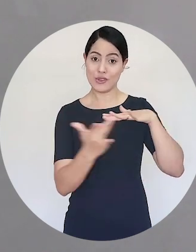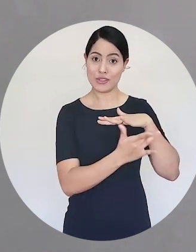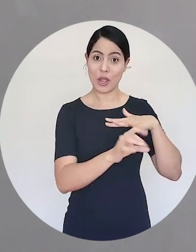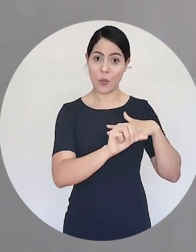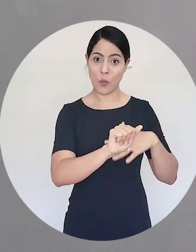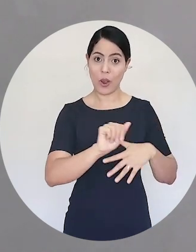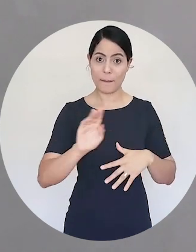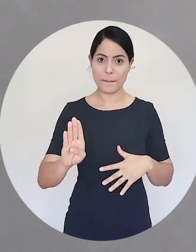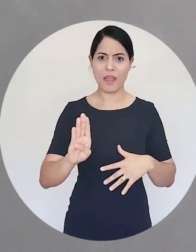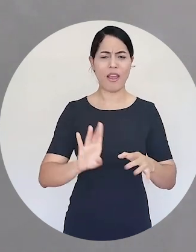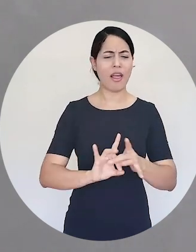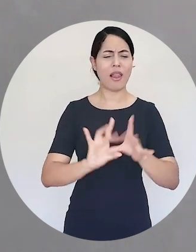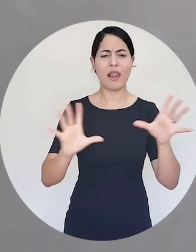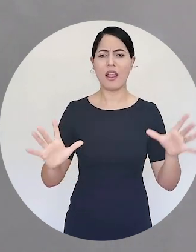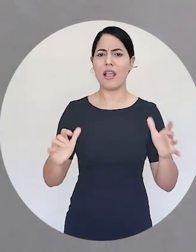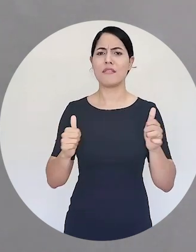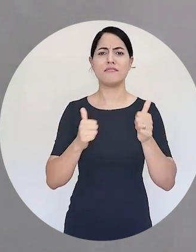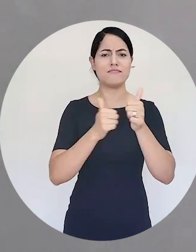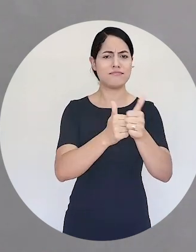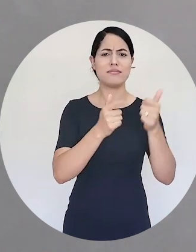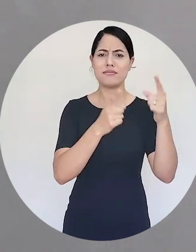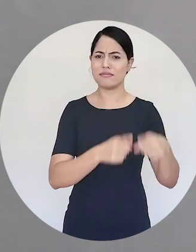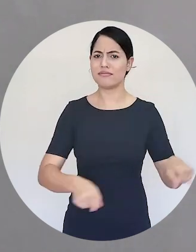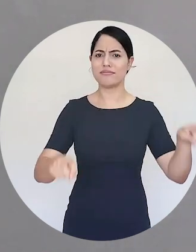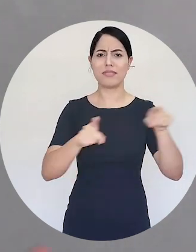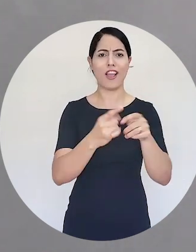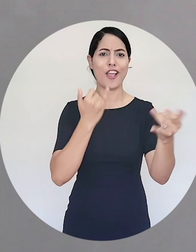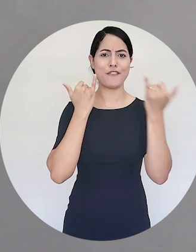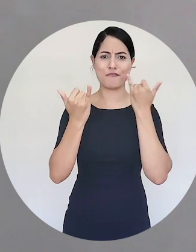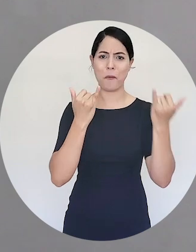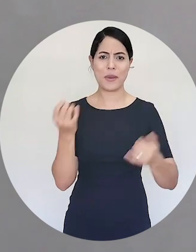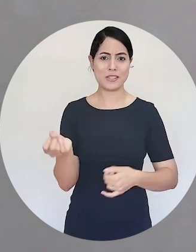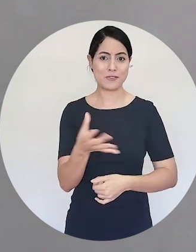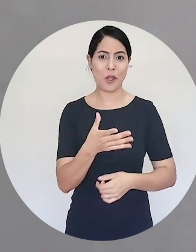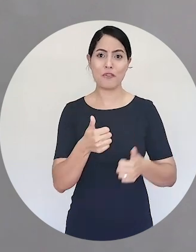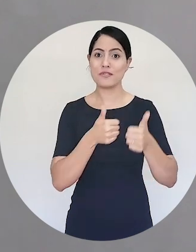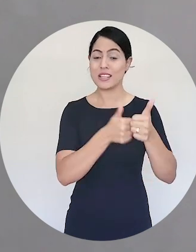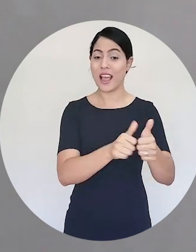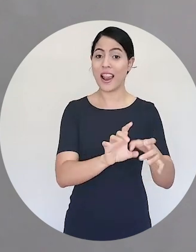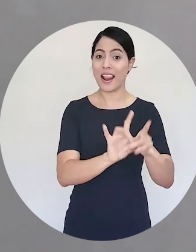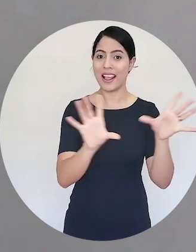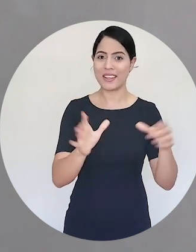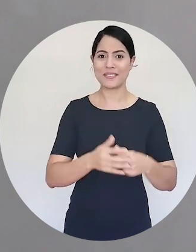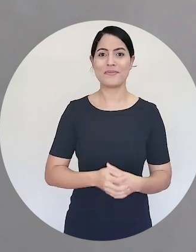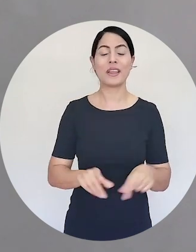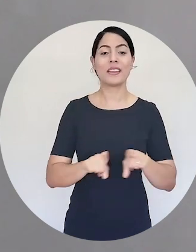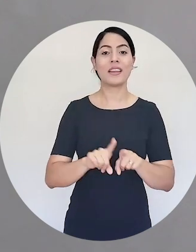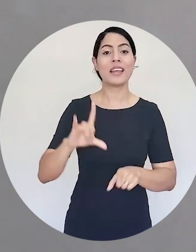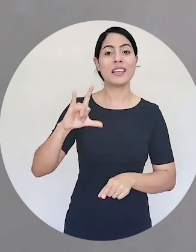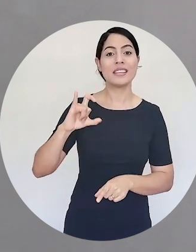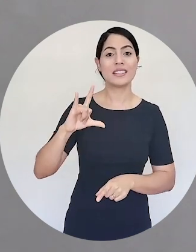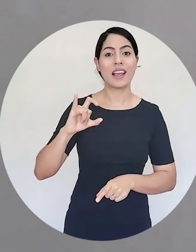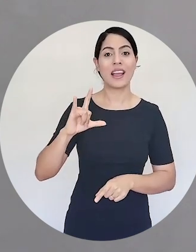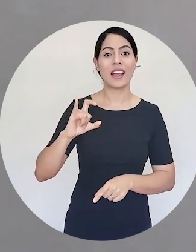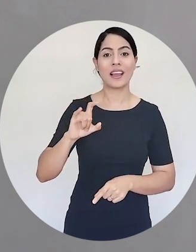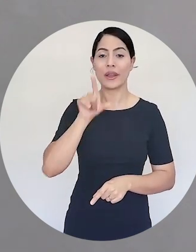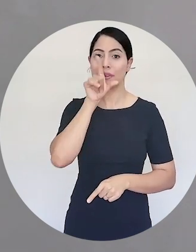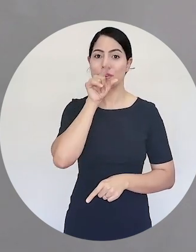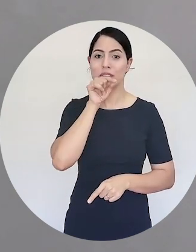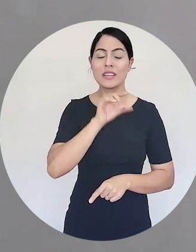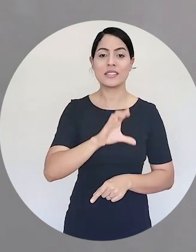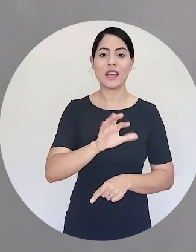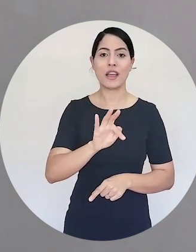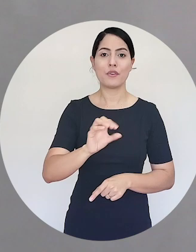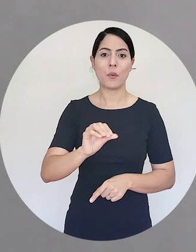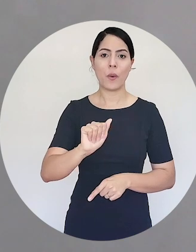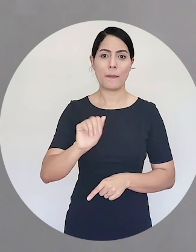conosco. Vale ressaltar que as redes sociais da Ordem estão sempre atualizadas com as últimas informações. É só seguir. No Instagram